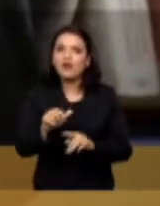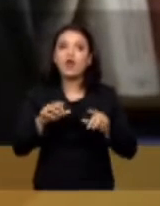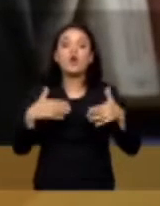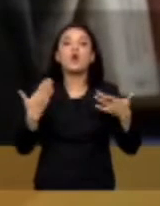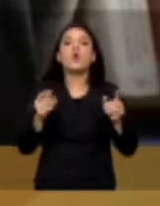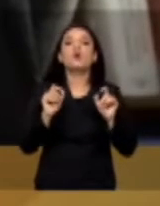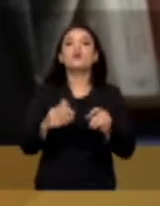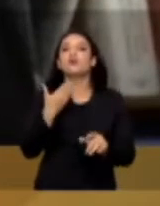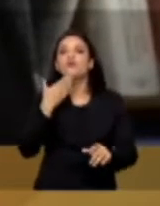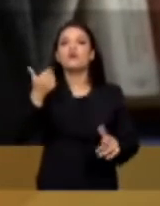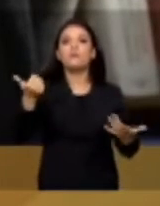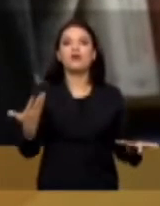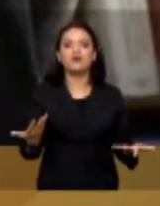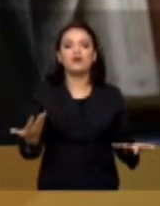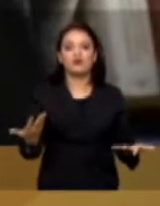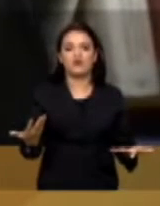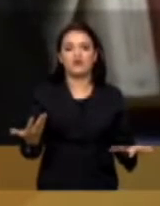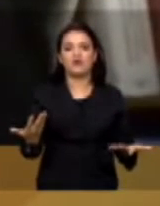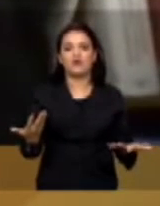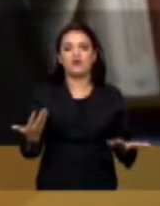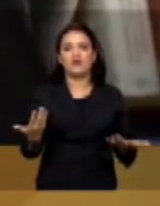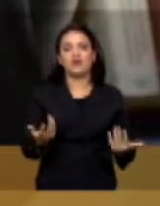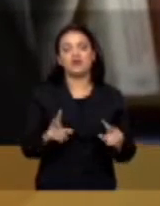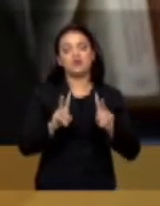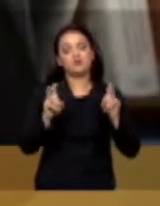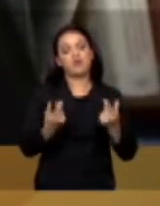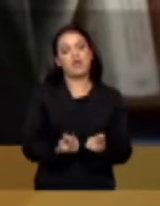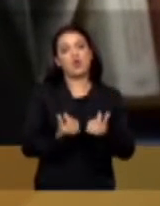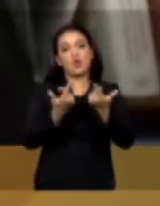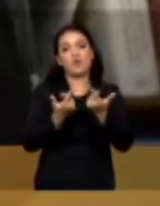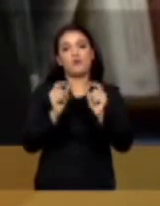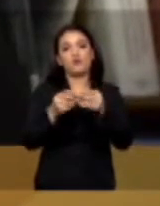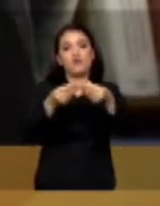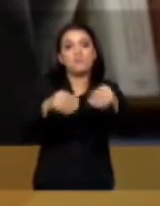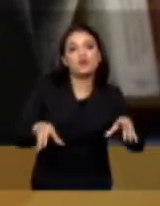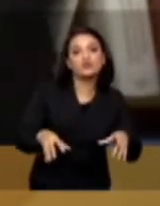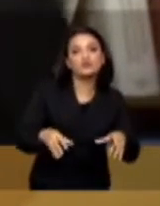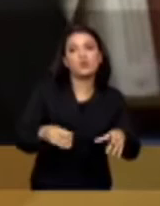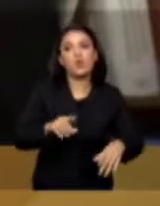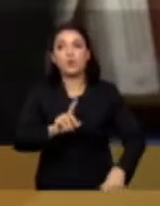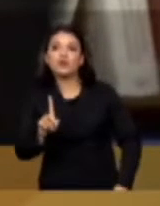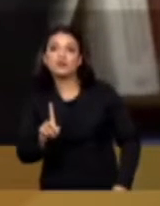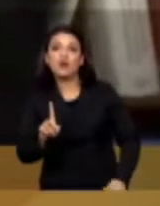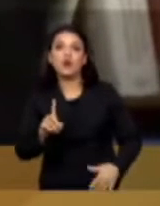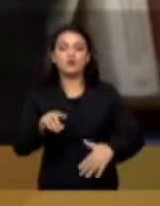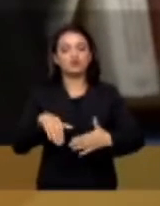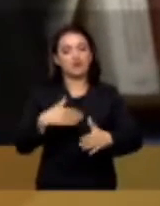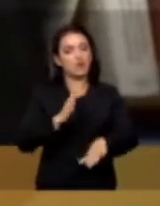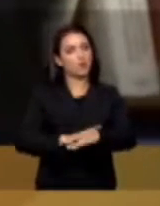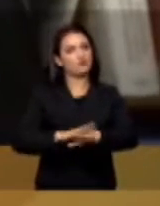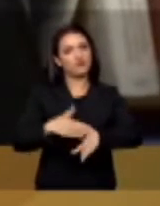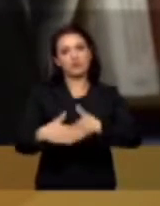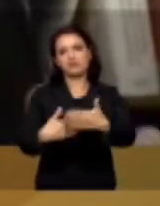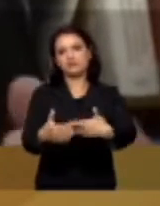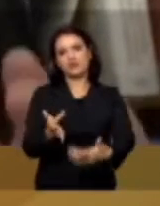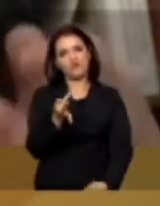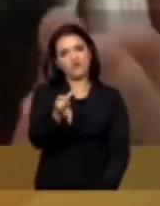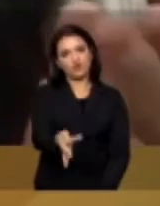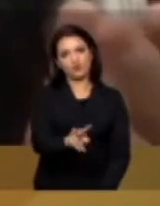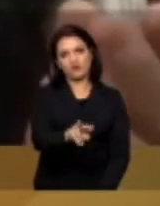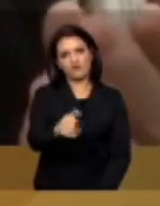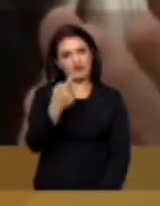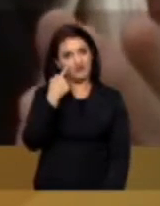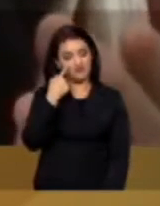da economia brasileira a médio e longo prazo. O que eu posso dizer, desde logo, a Vossa Excelência,